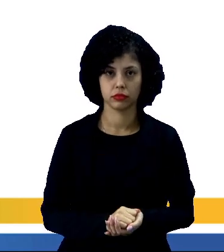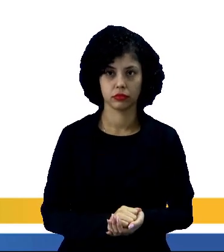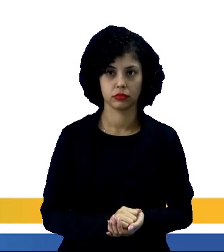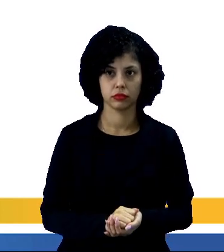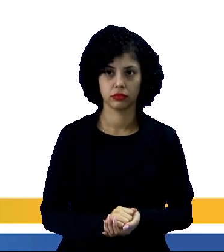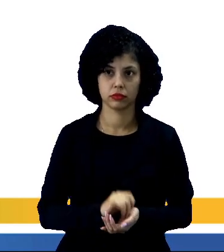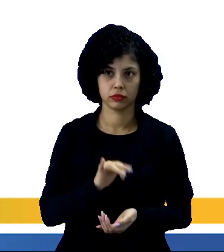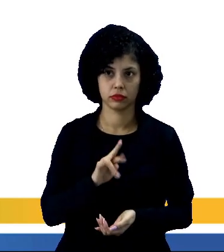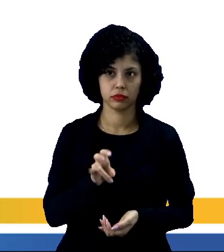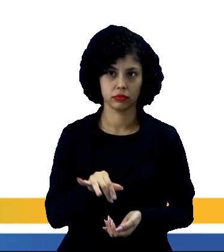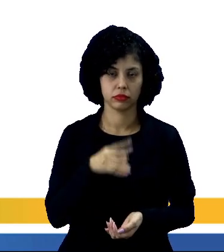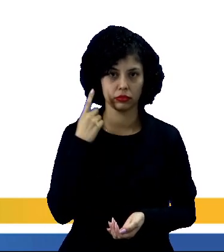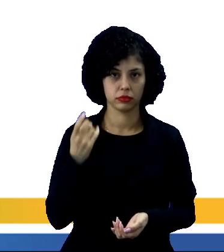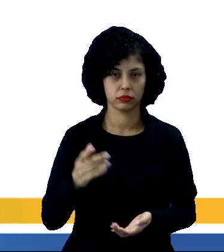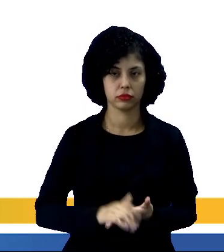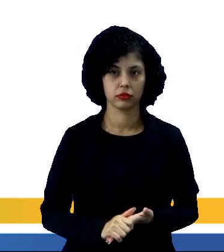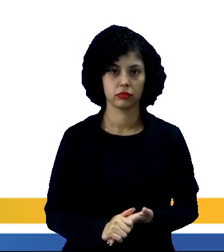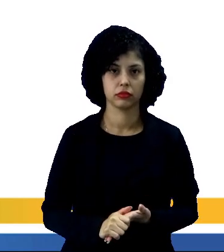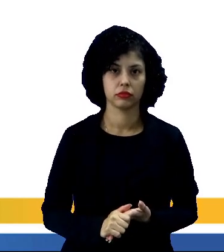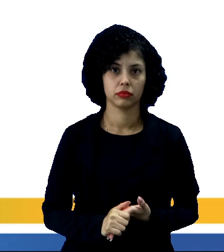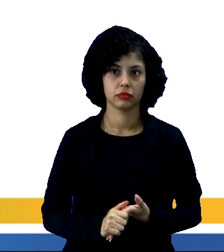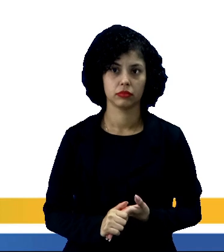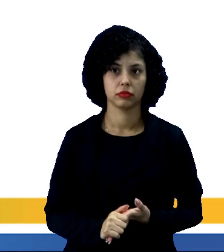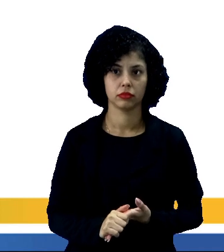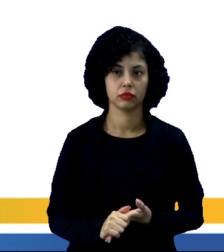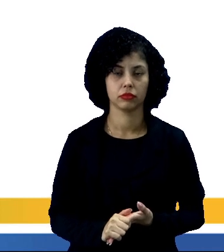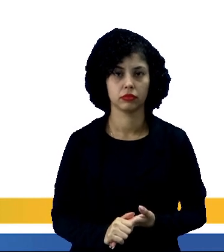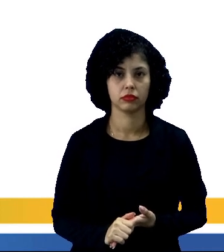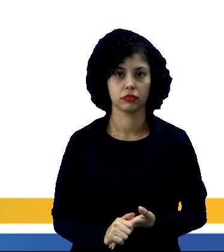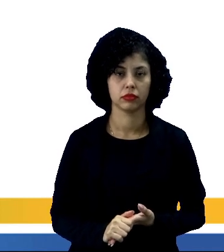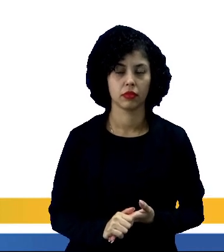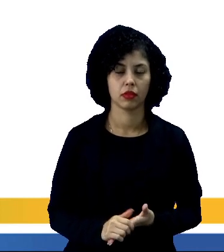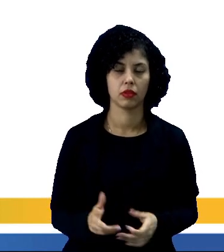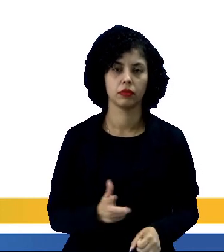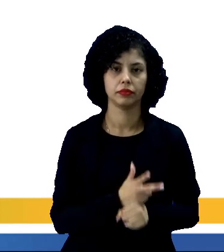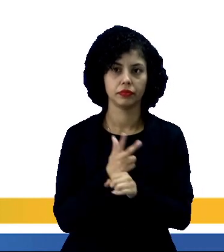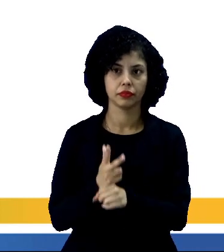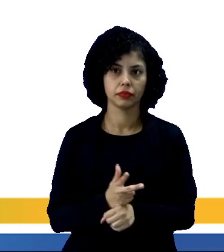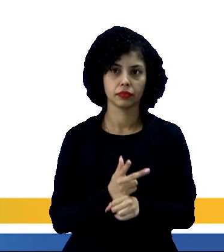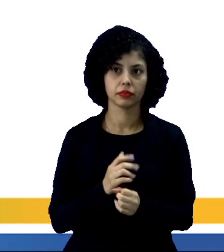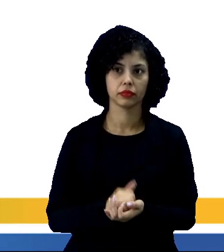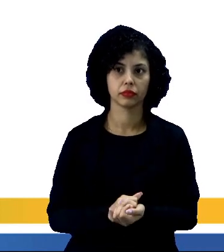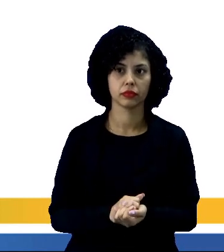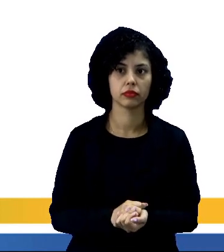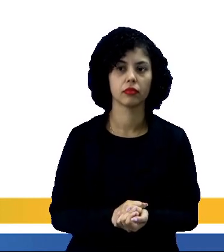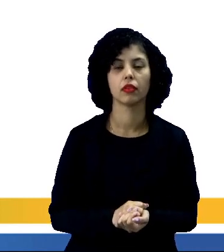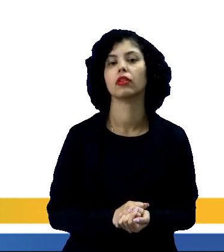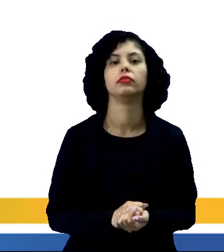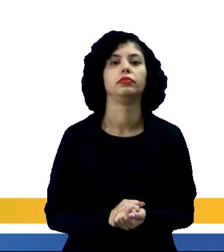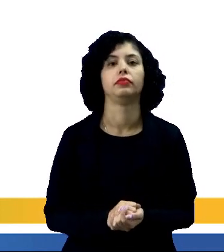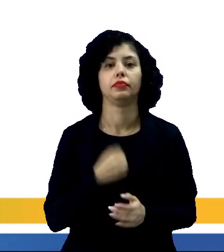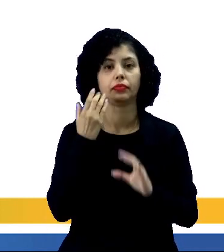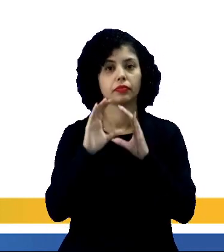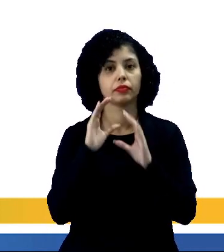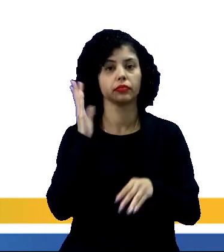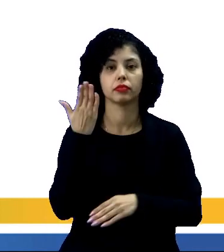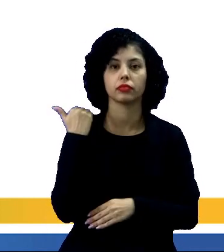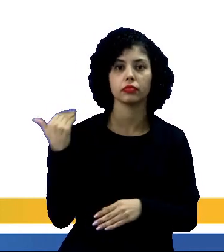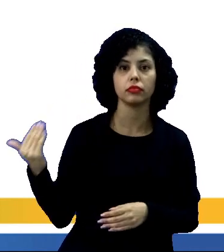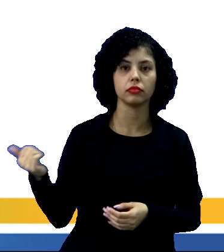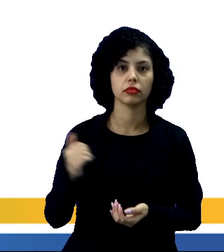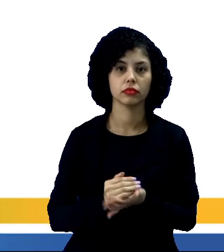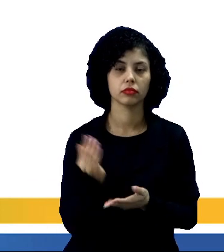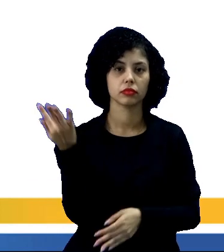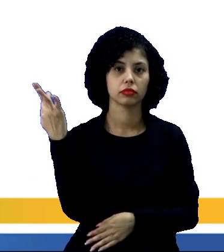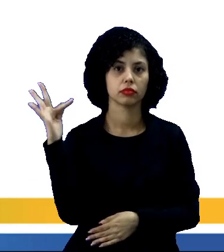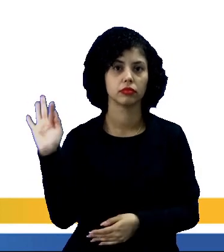outro instrumento para ouvir o som. Uma de suas primeiras gravações, Au clair de la lune, uma canção popular francesa,